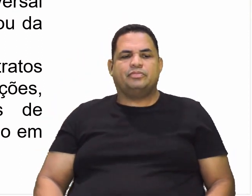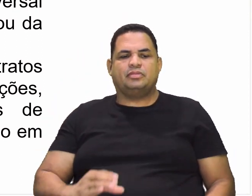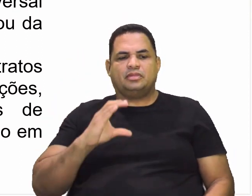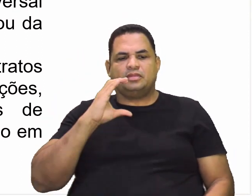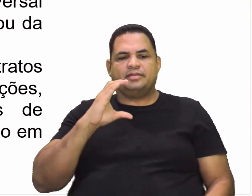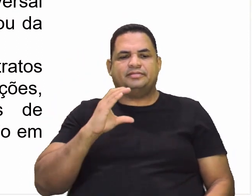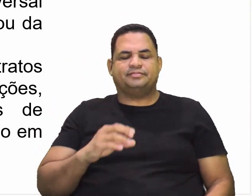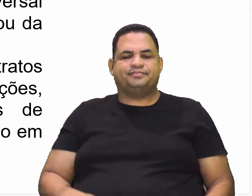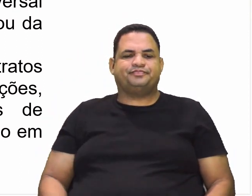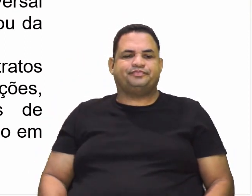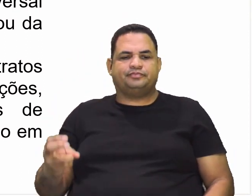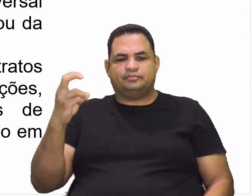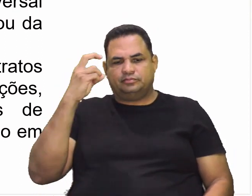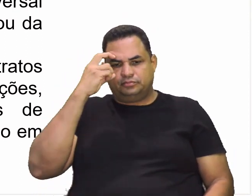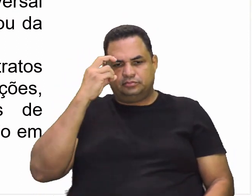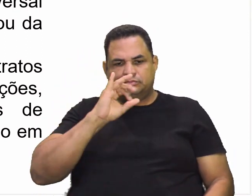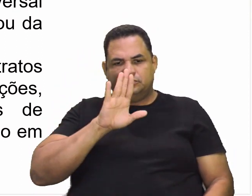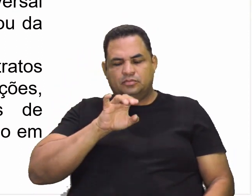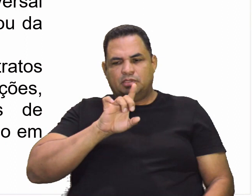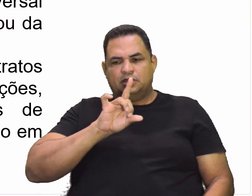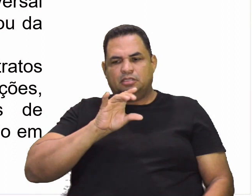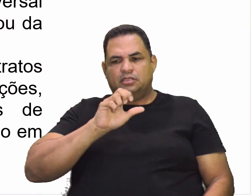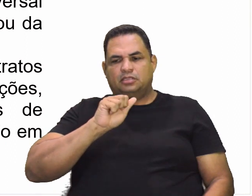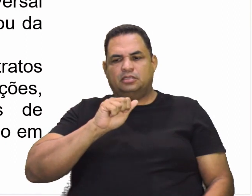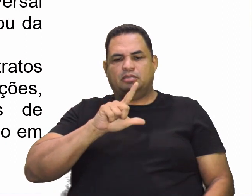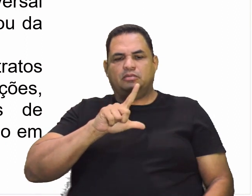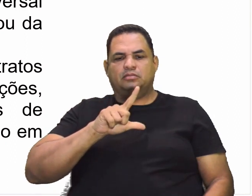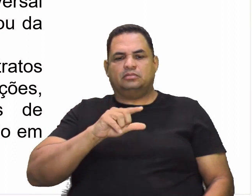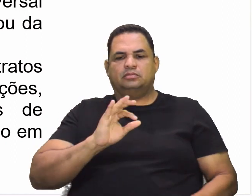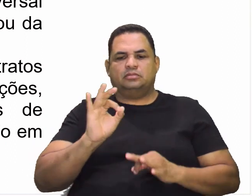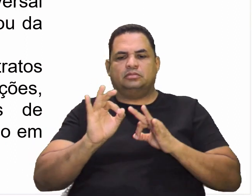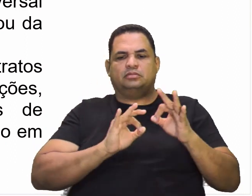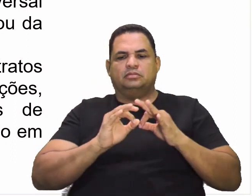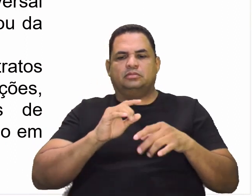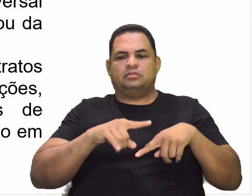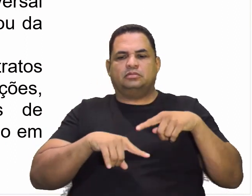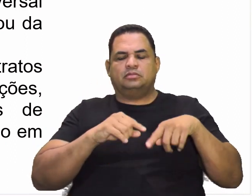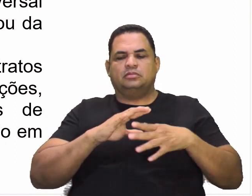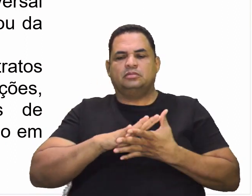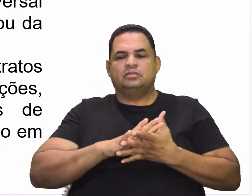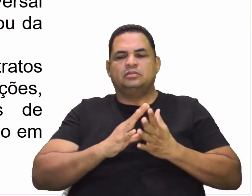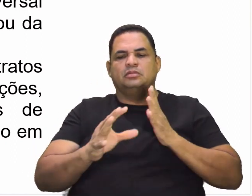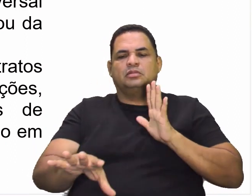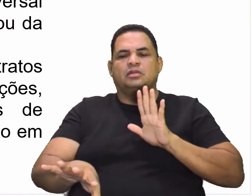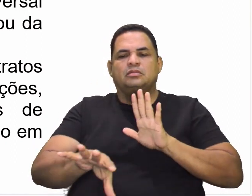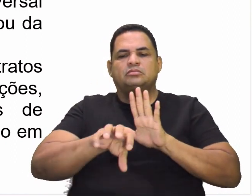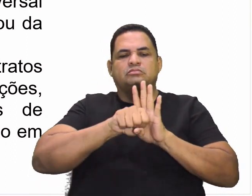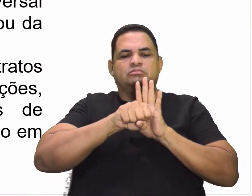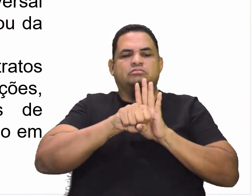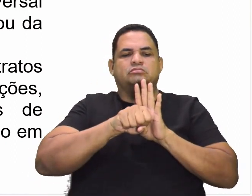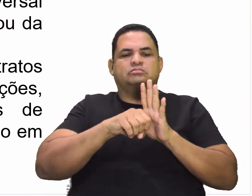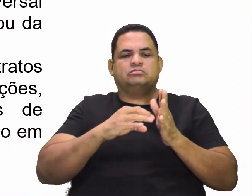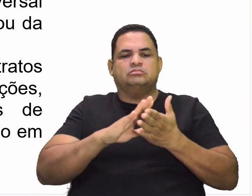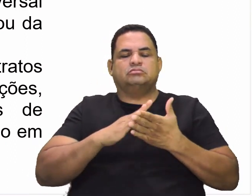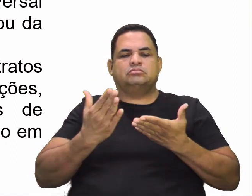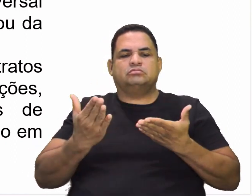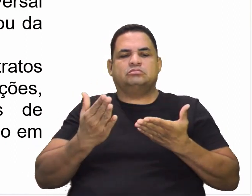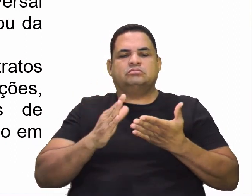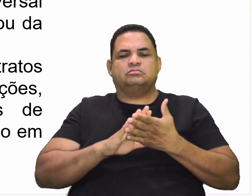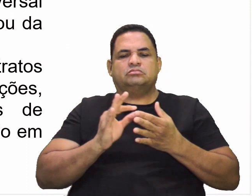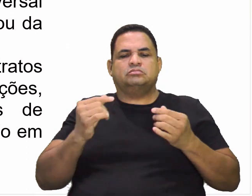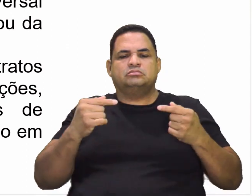Letra C. A cultura imaterial é formada por elementos abstratos que